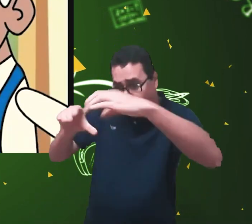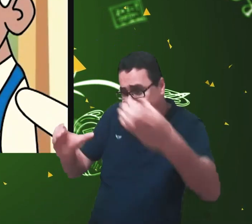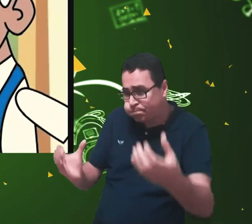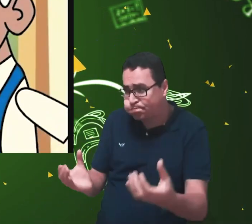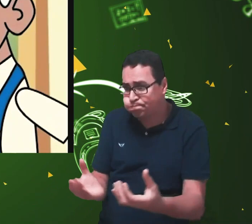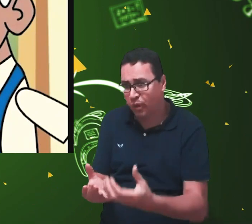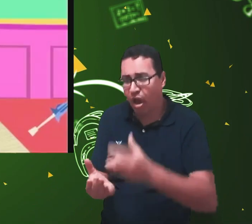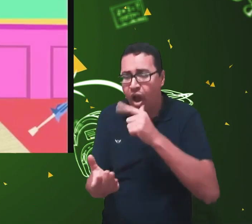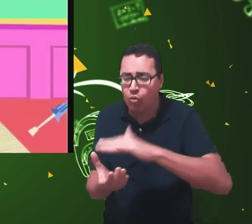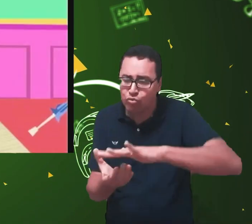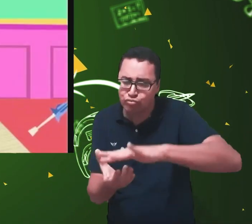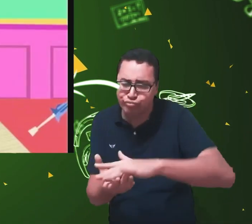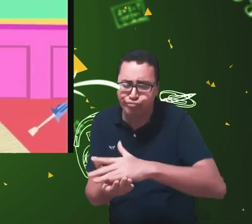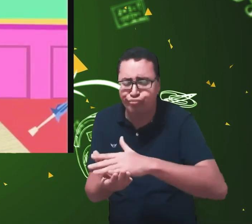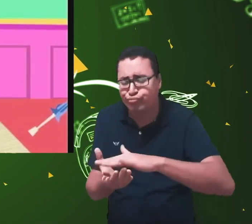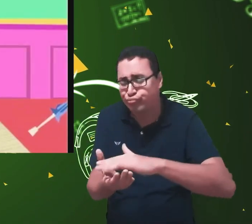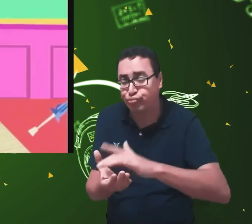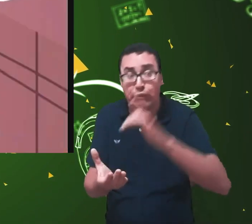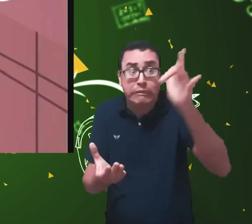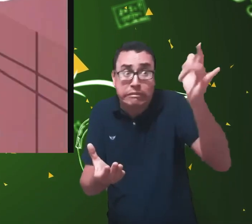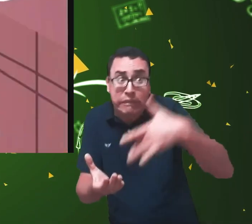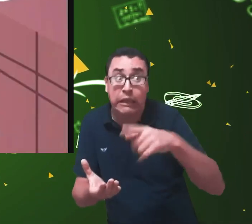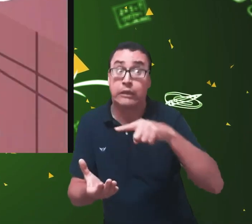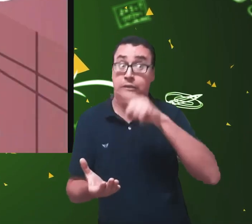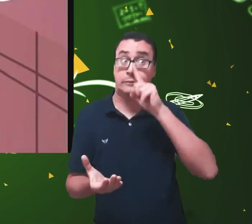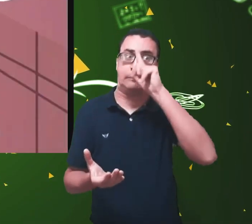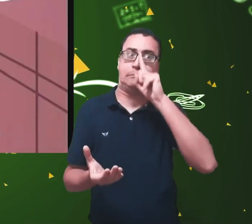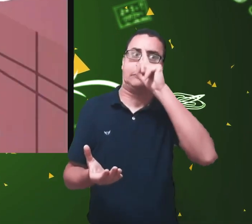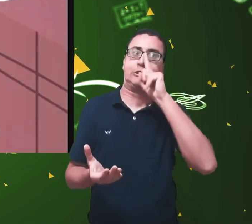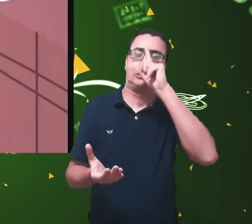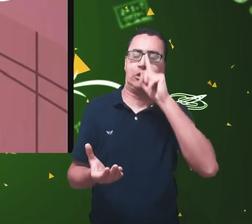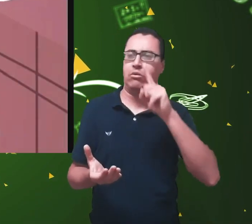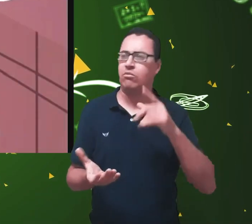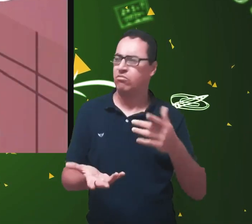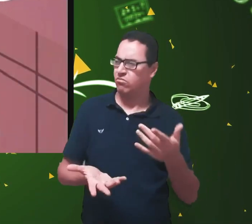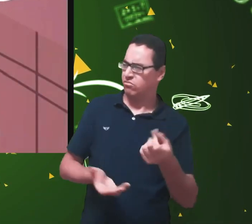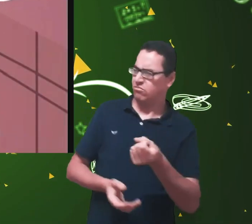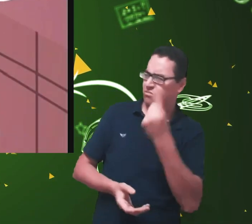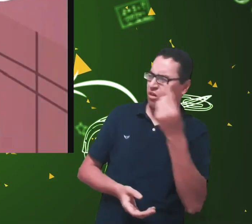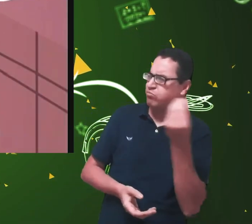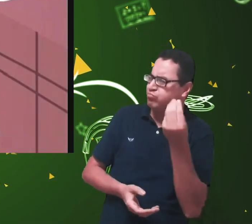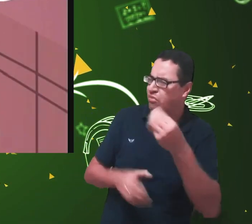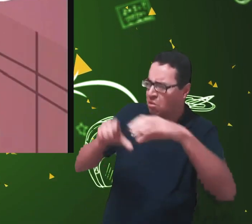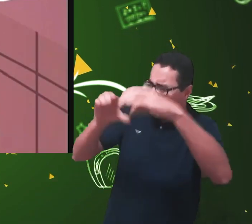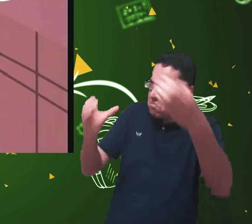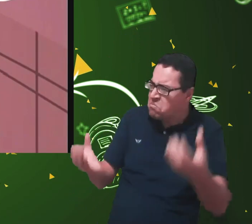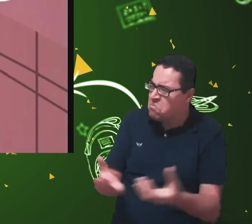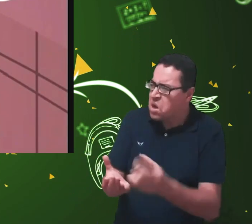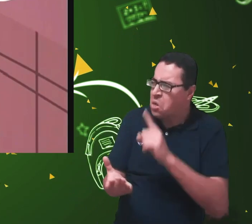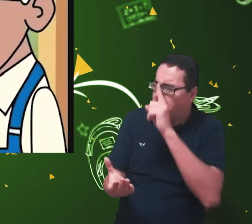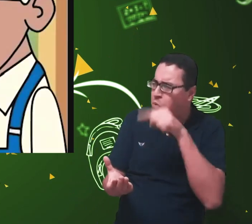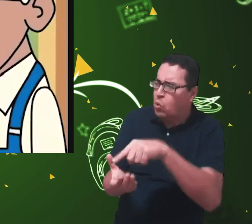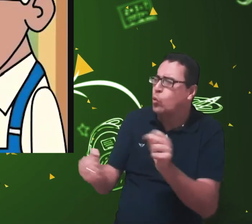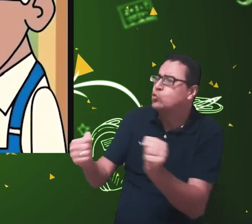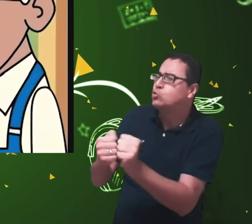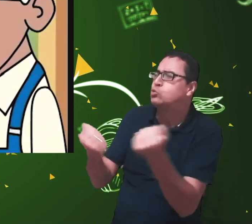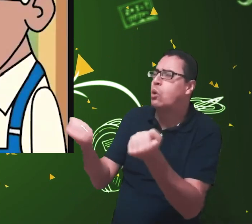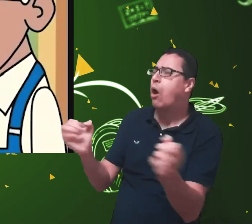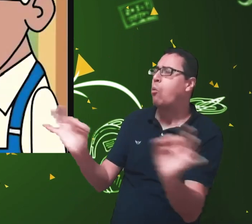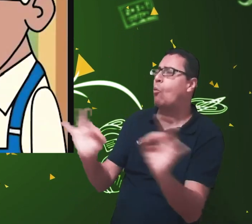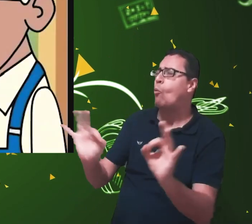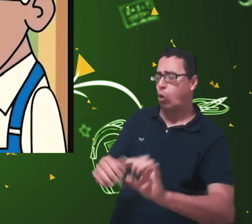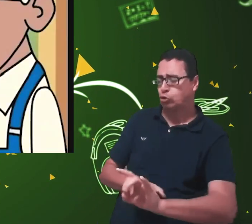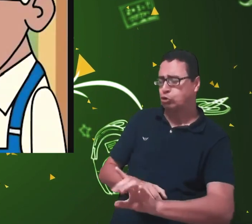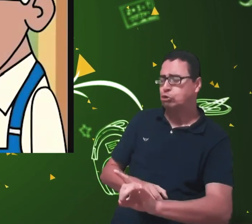acumulam água. Isso é um perigo. Ué, por que pneu é perigoso se nem no carro ele tá? E vocês